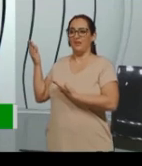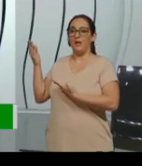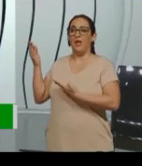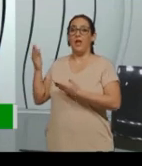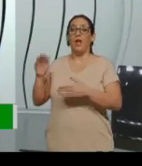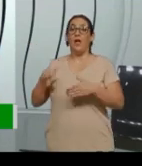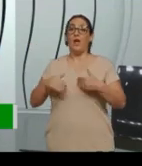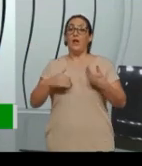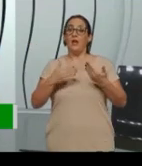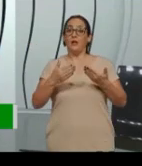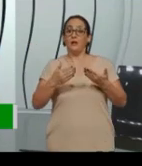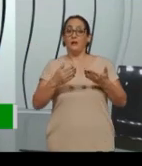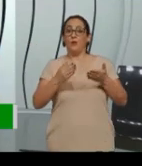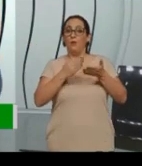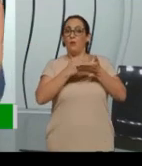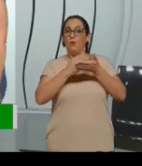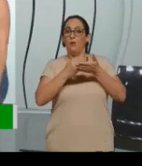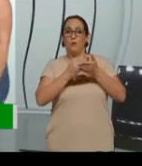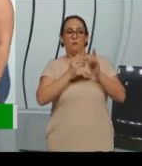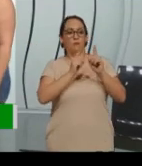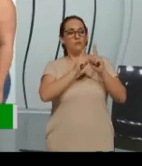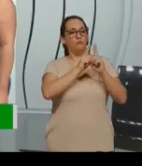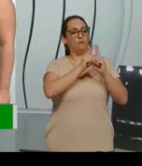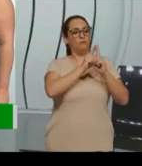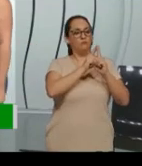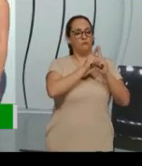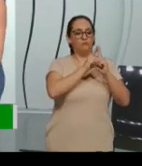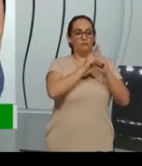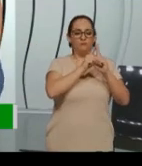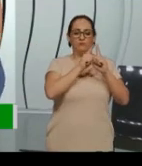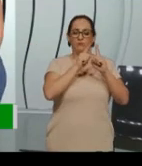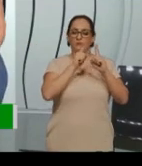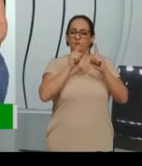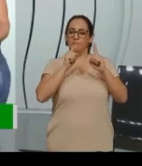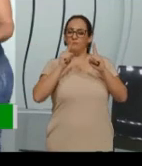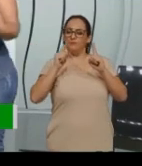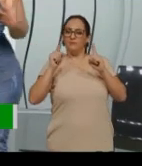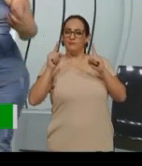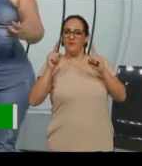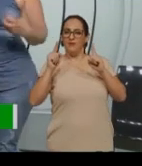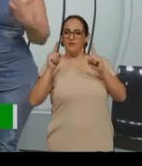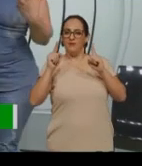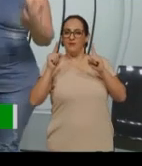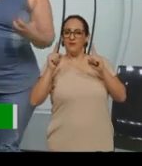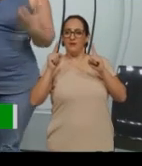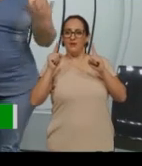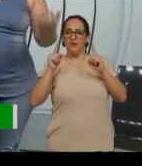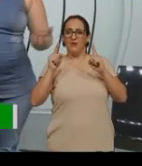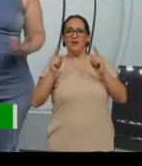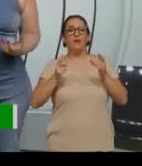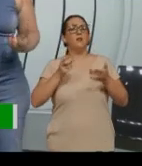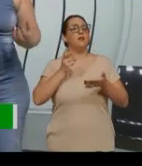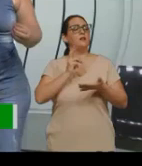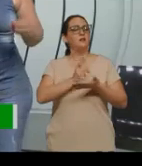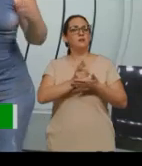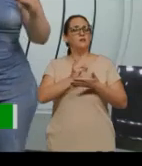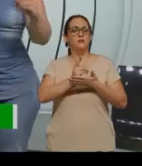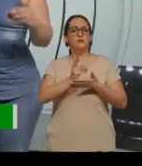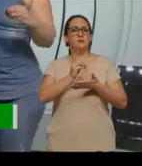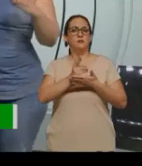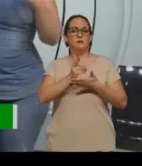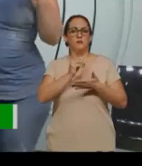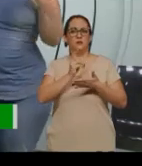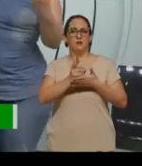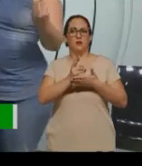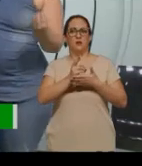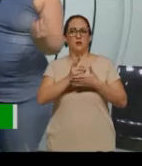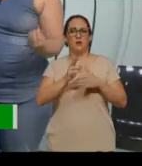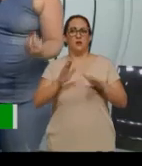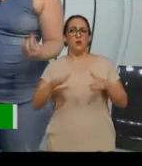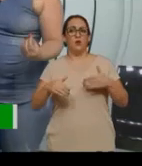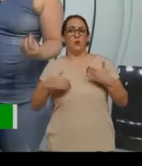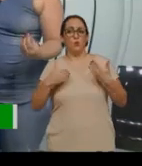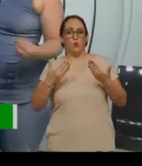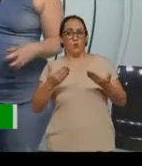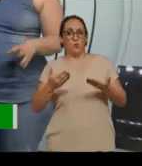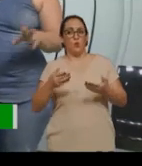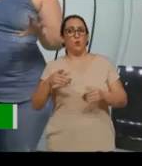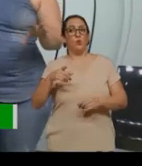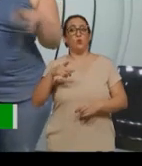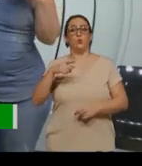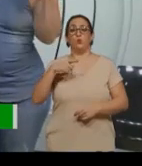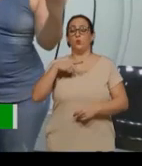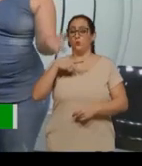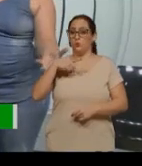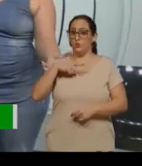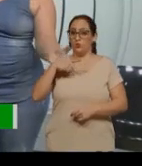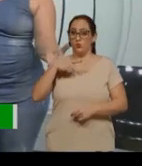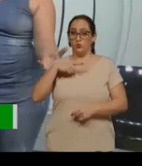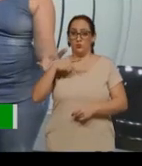Fazendo da direita para à esquerda. E isso, sempre quando eu tenho os meus fatos,